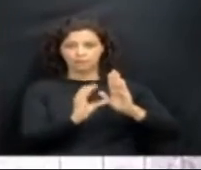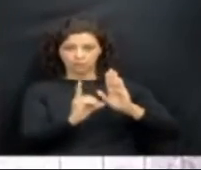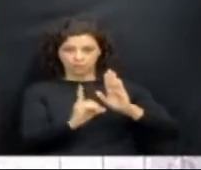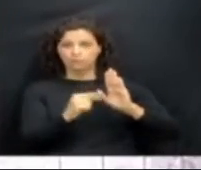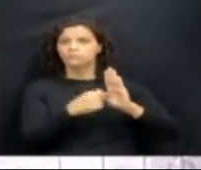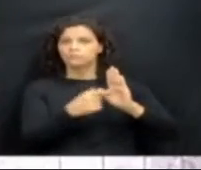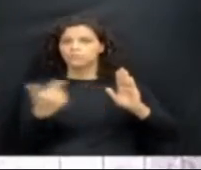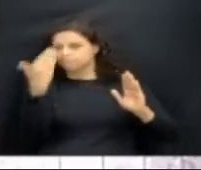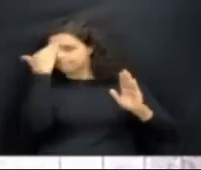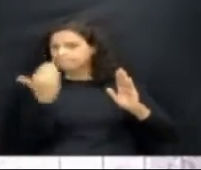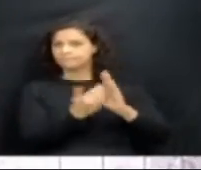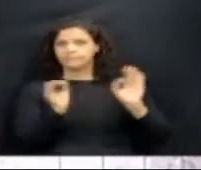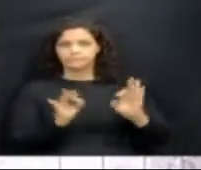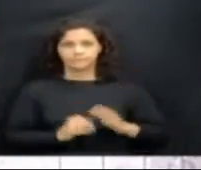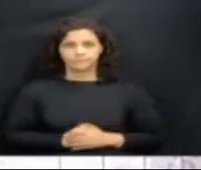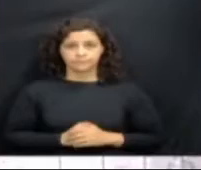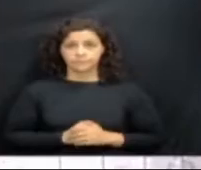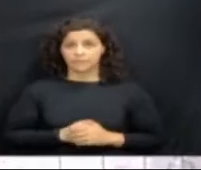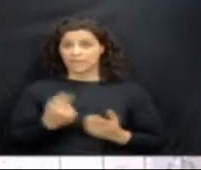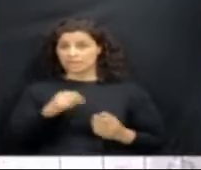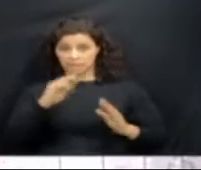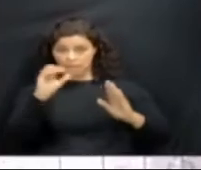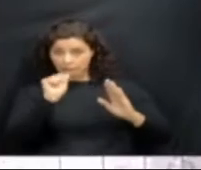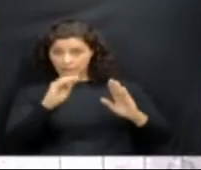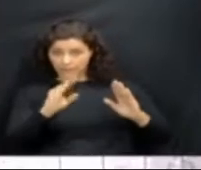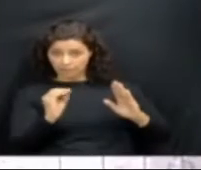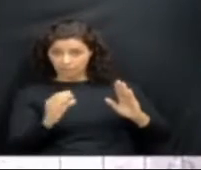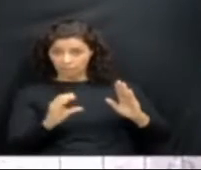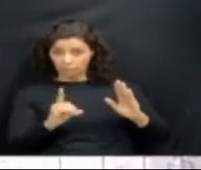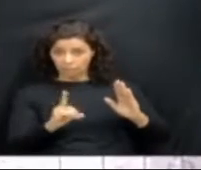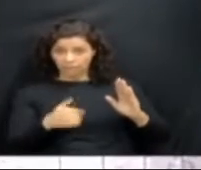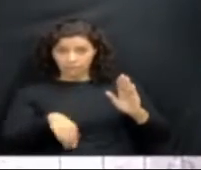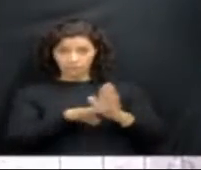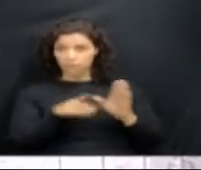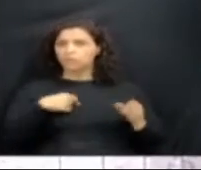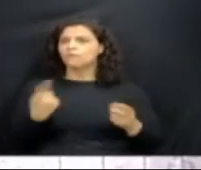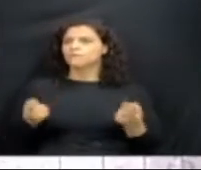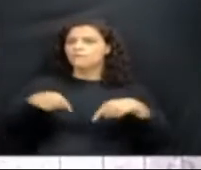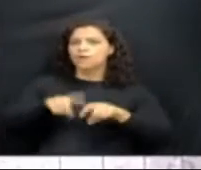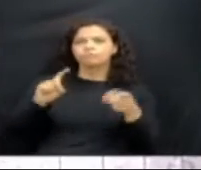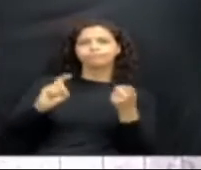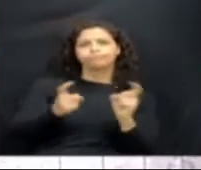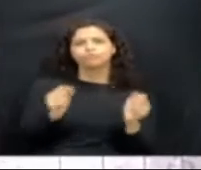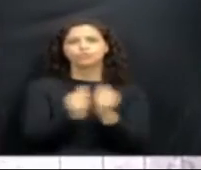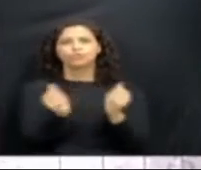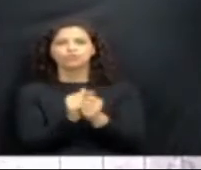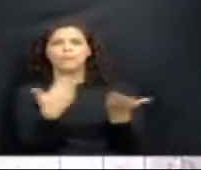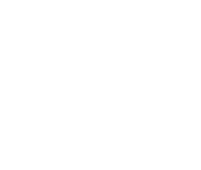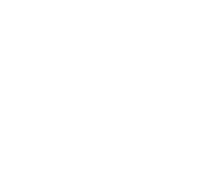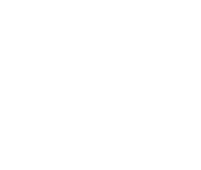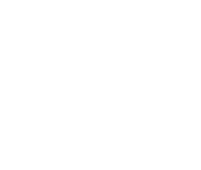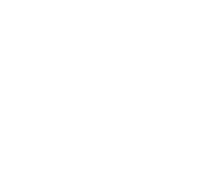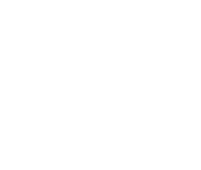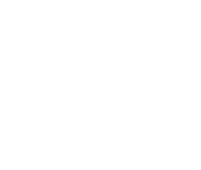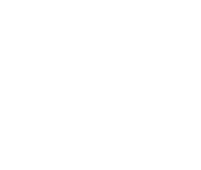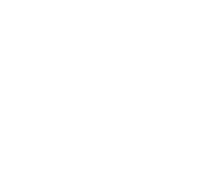C e D sejam atendidas. Do contrário, volta, senta e discuta com o povo paranaense.